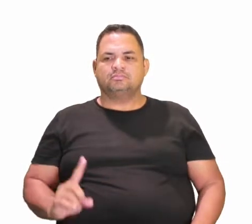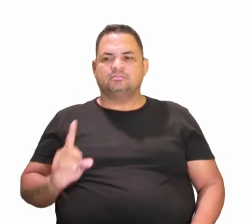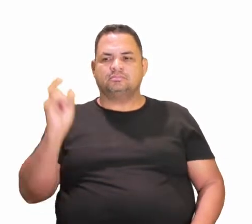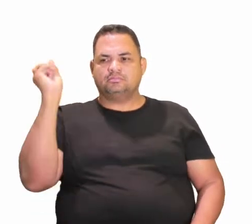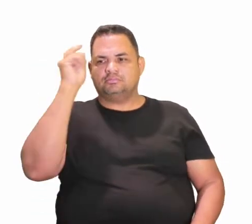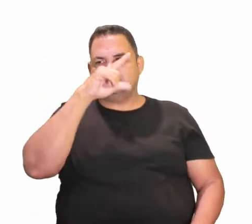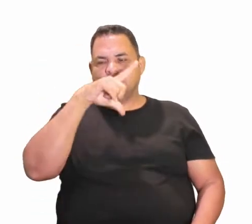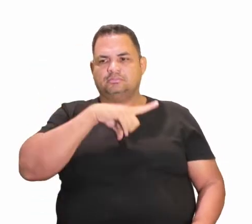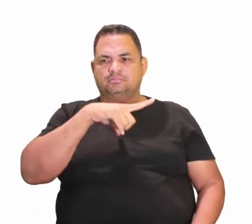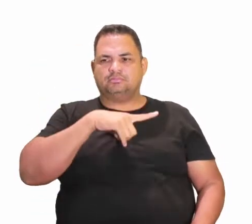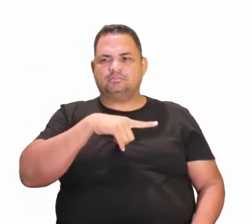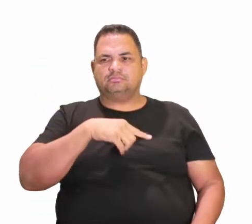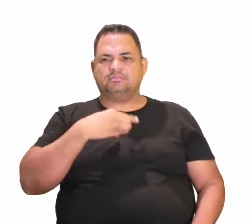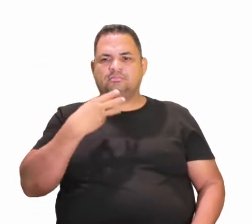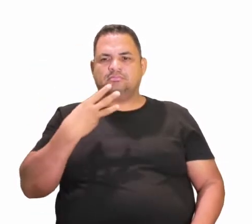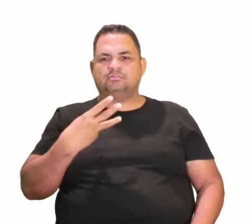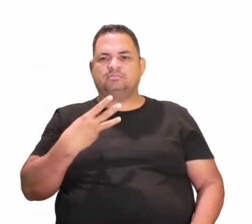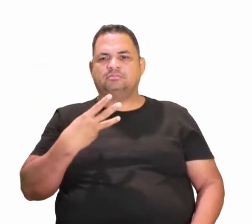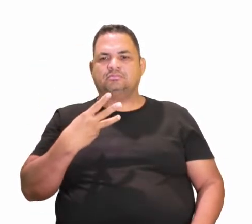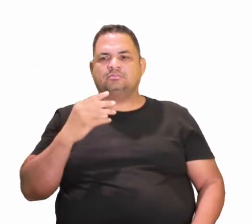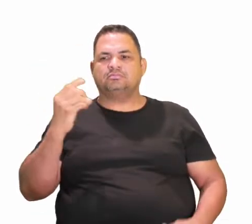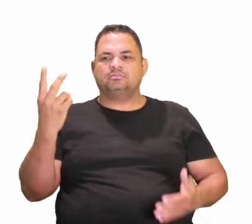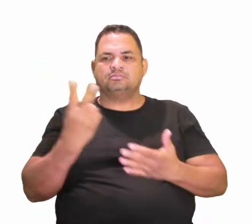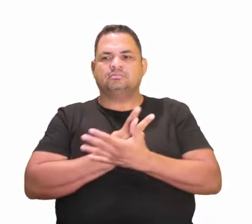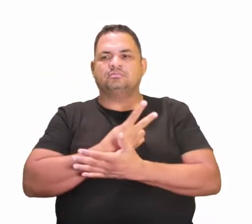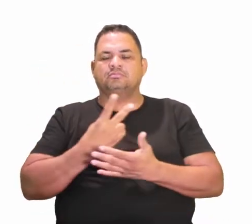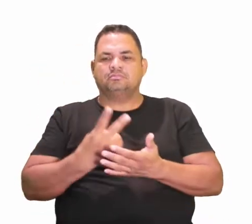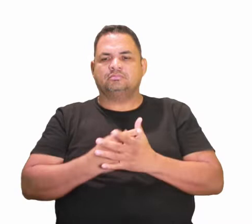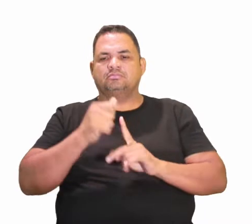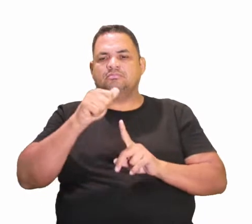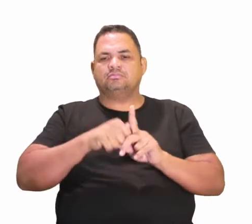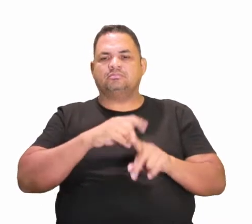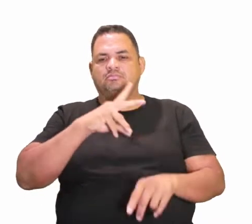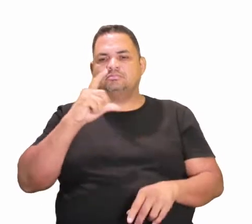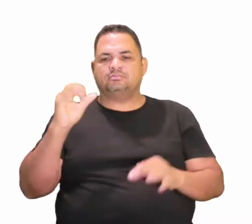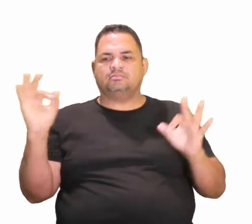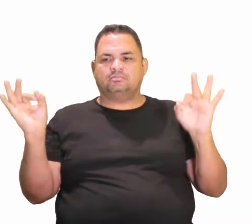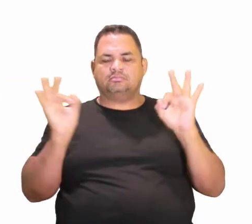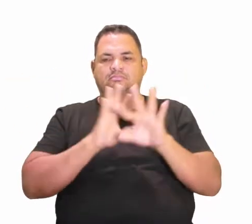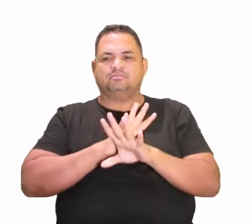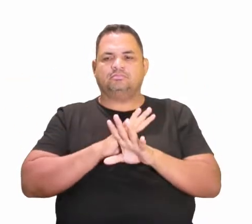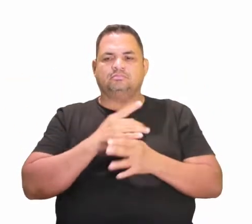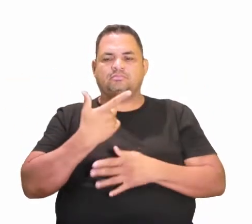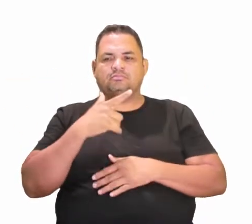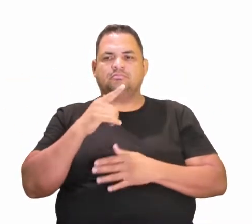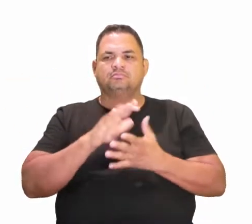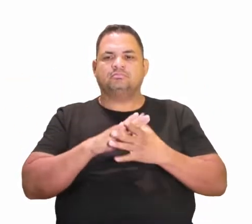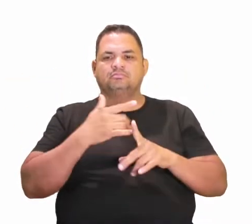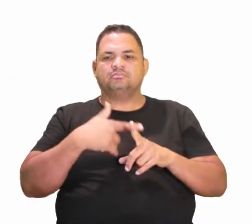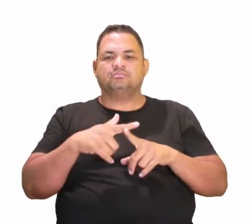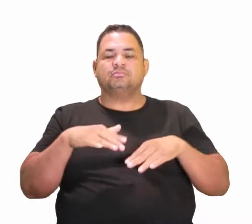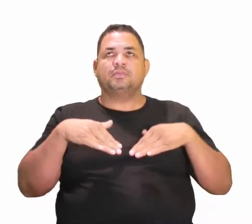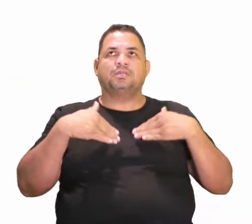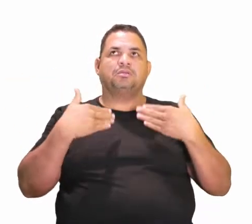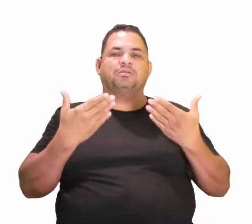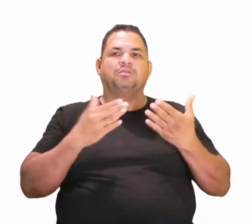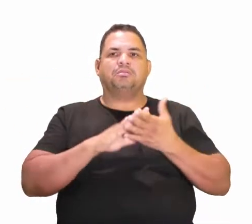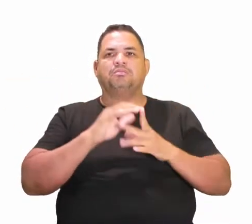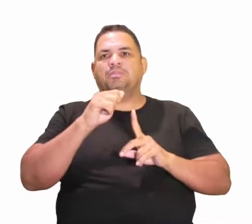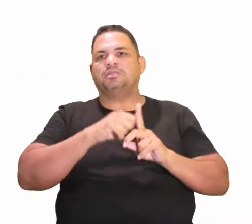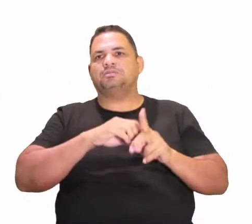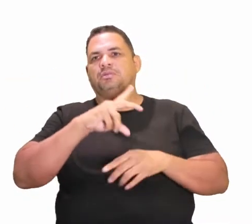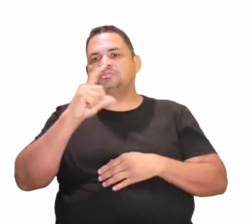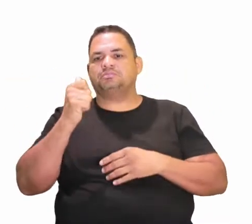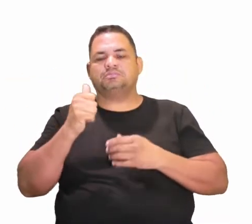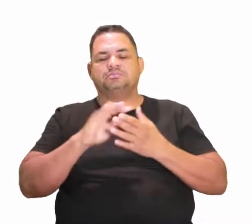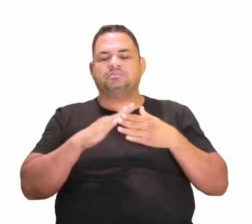porque você tem aí o três se repetindo como um mês e dia portanto não vai causar aquela confusão de qual é o dia qual é o mês é